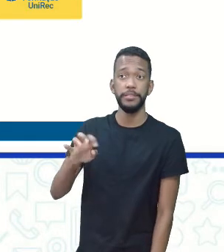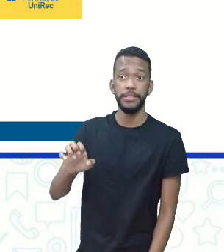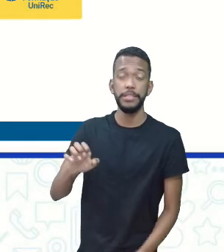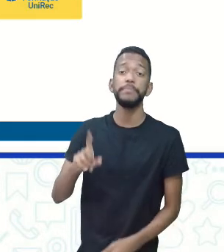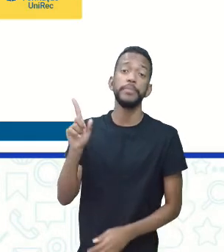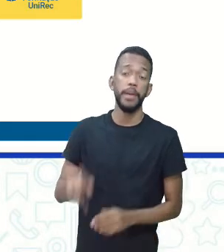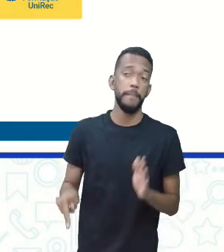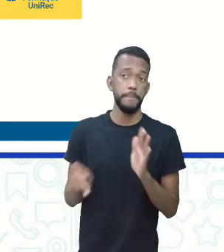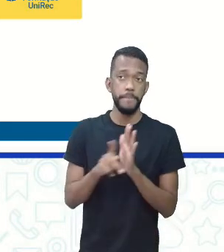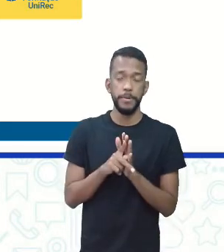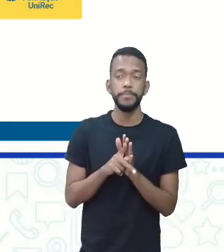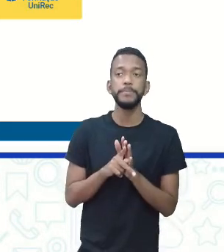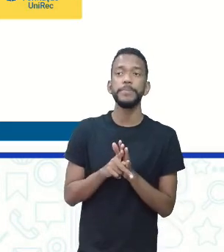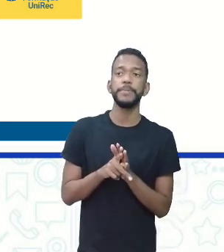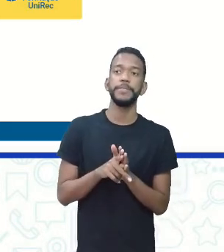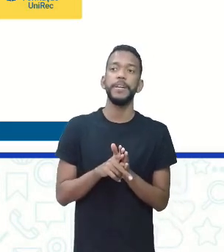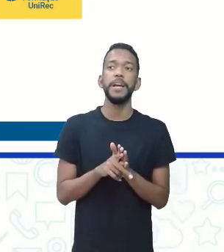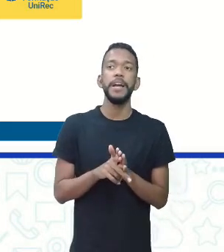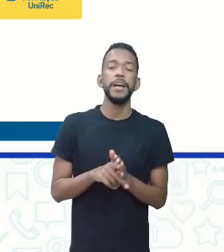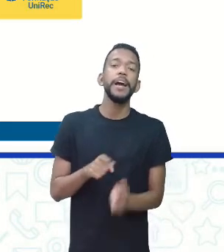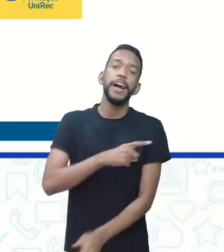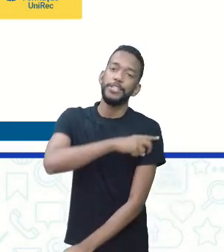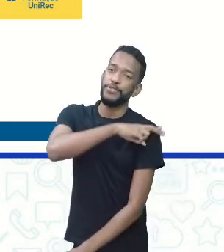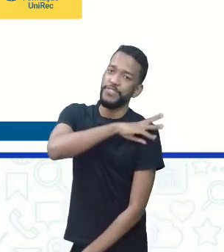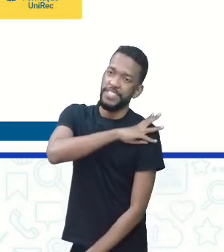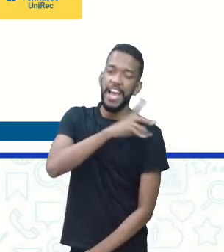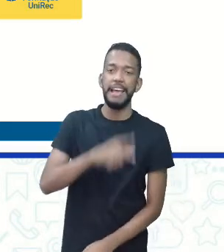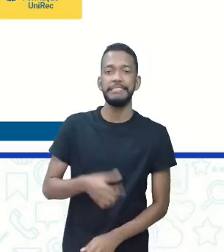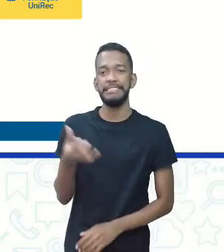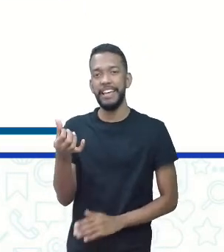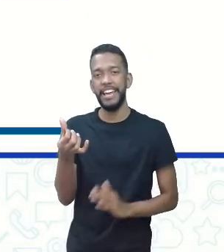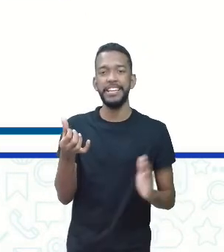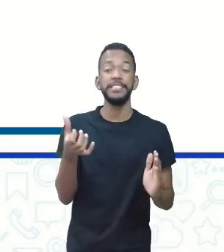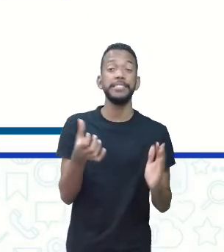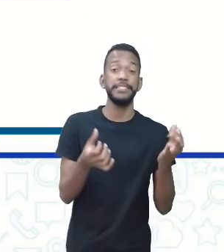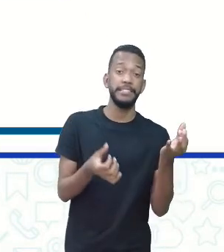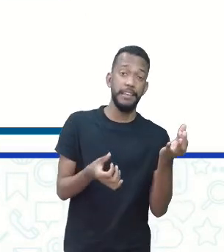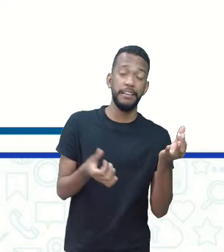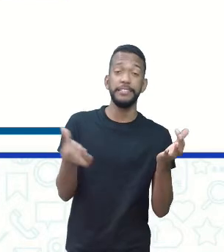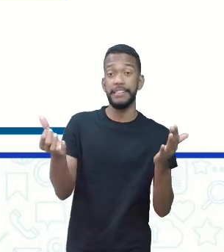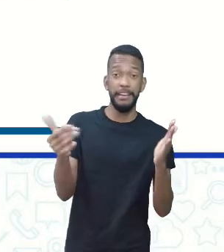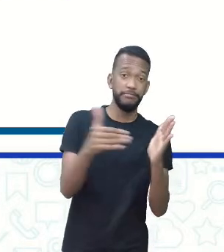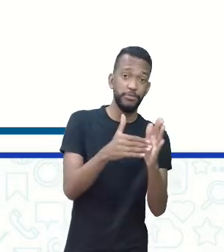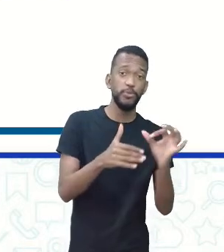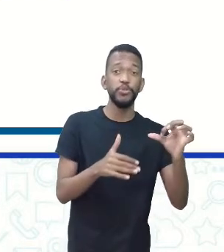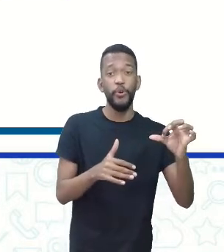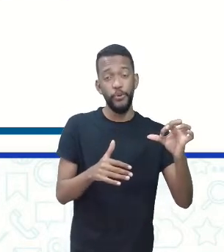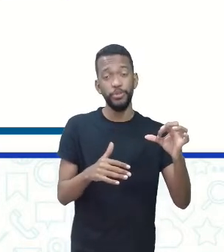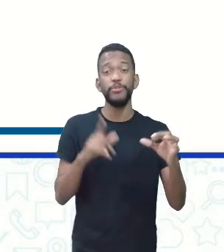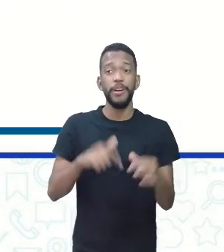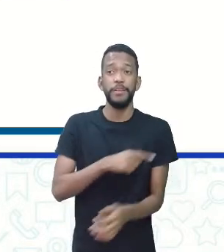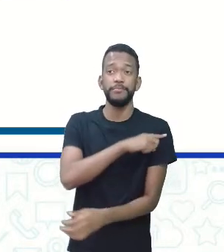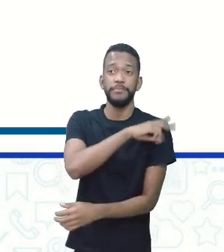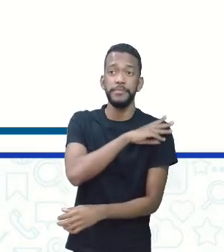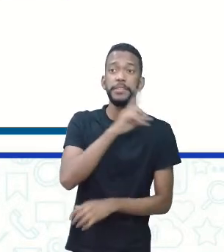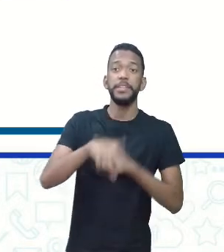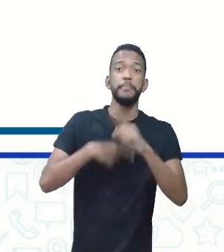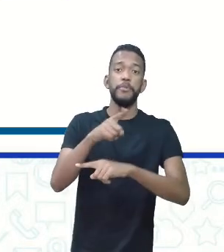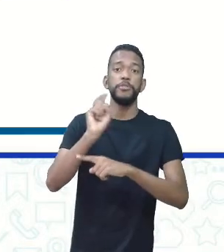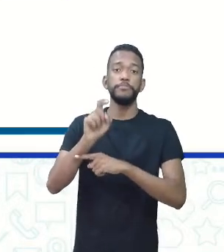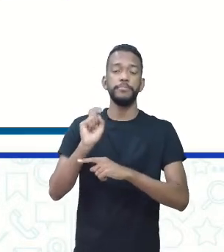porque do sexto ao nono ano são anos finais, né? E depois você vai buscar a sua série, nesse caso o sétimo ano, tá